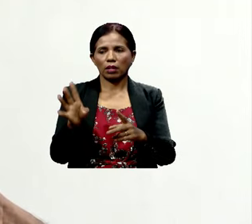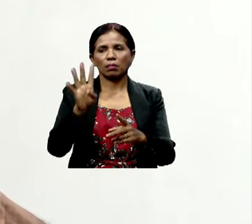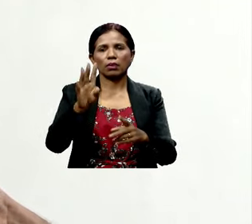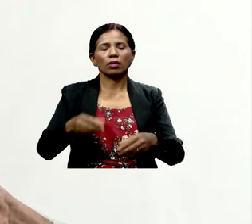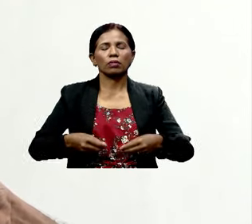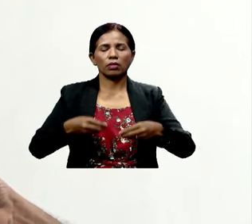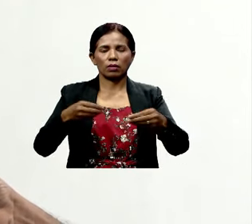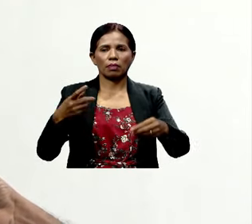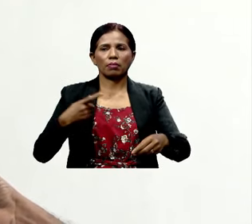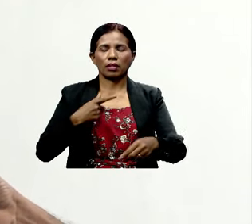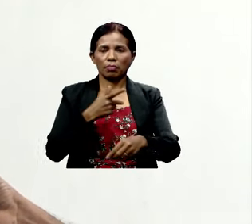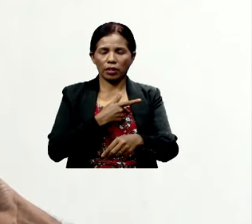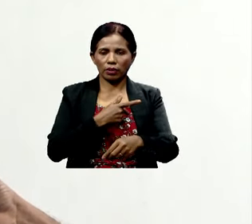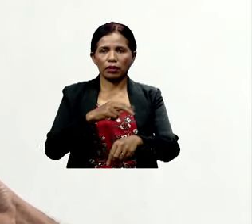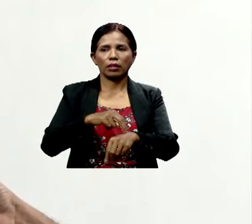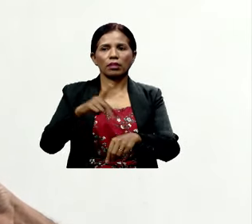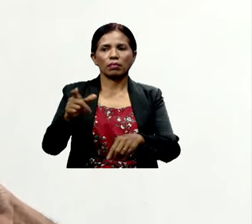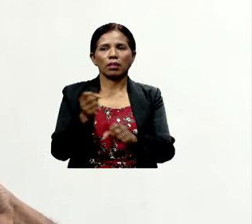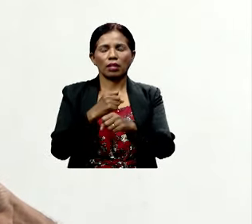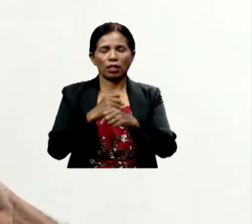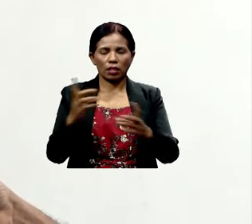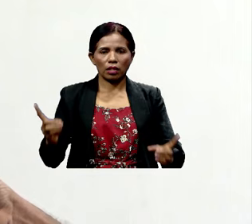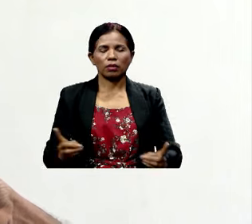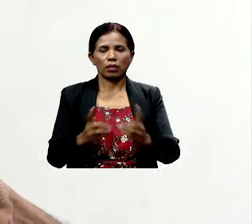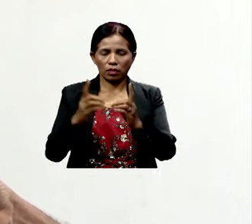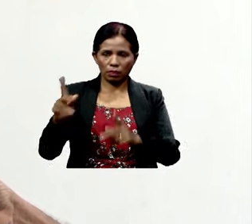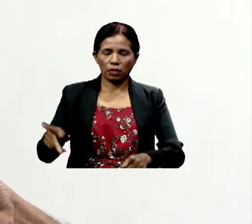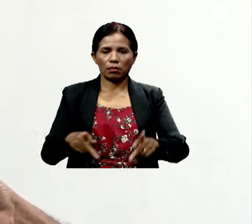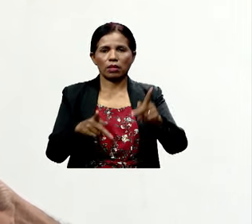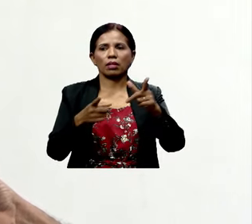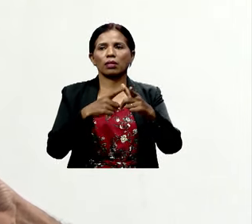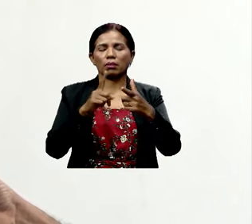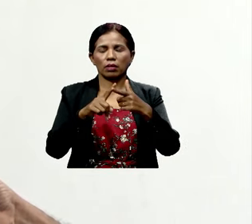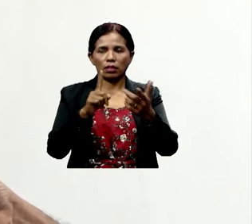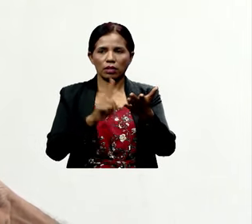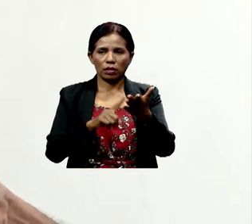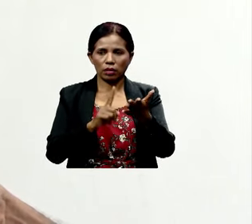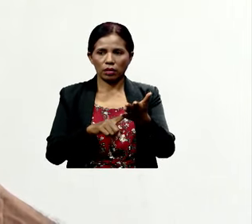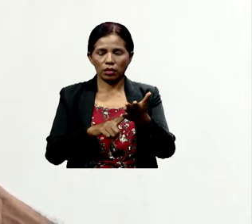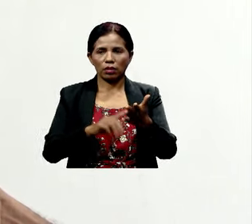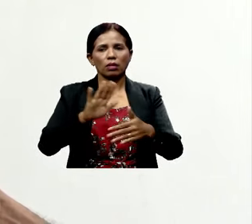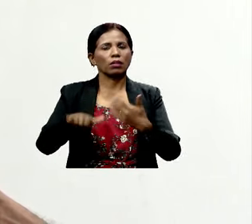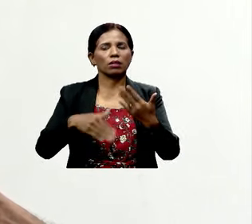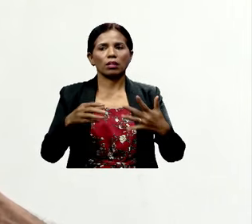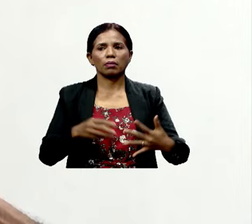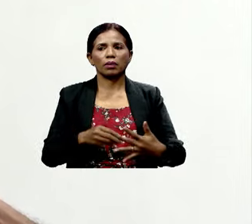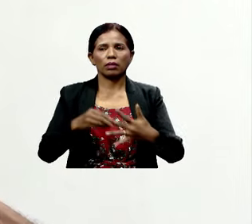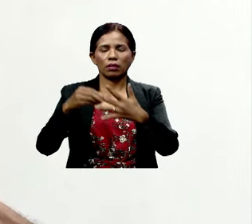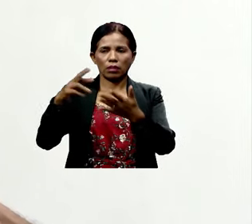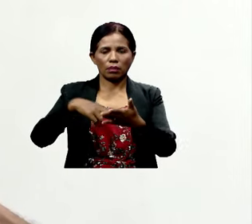banca parlamento belhalo audiências públicas depois discussão generalidade especialidade toda